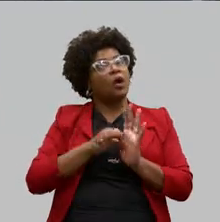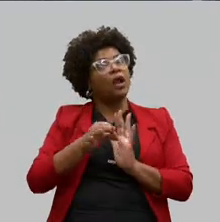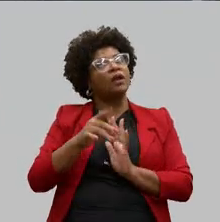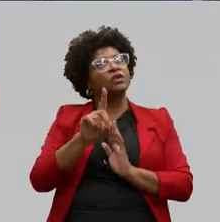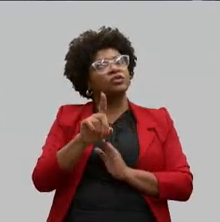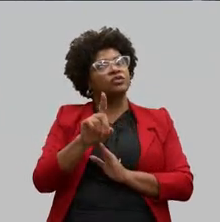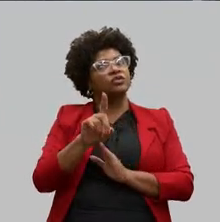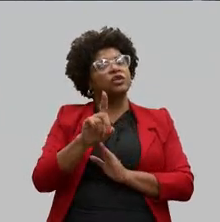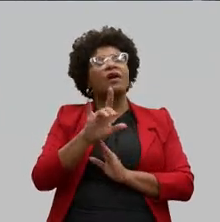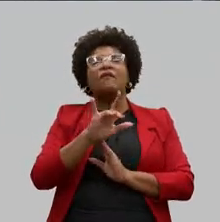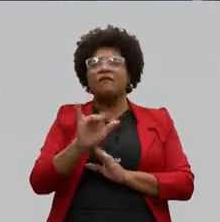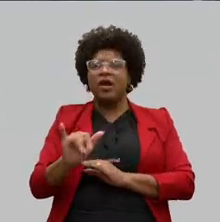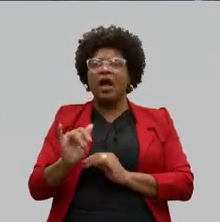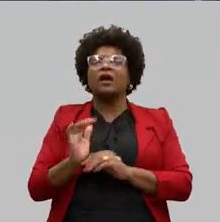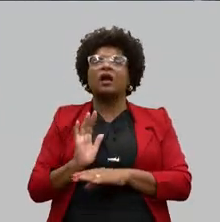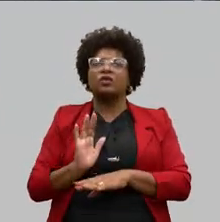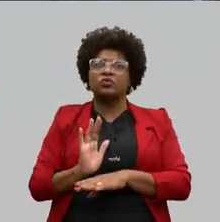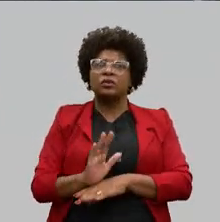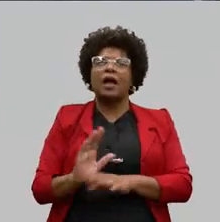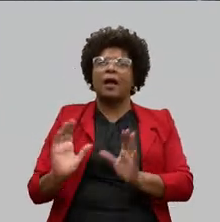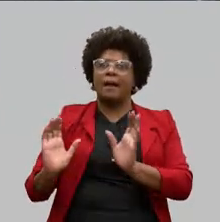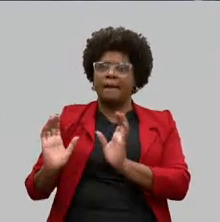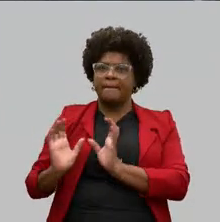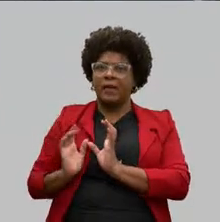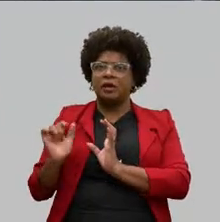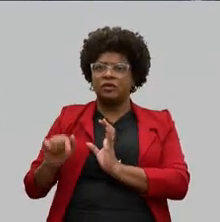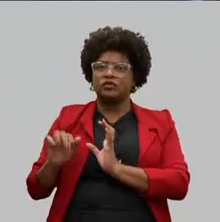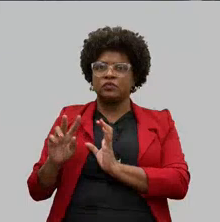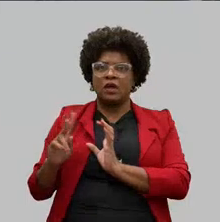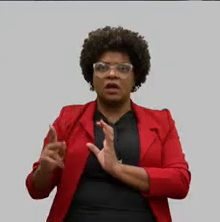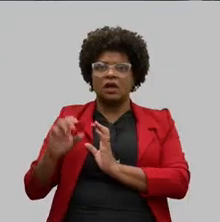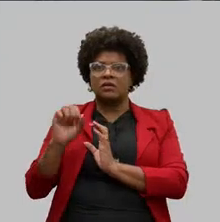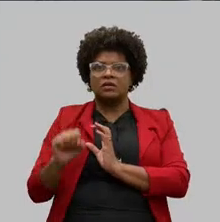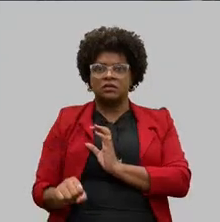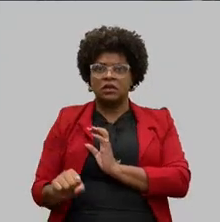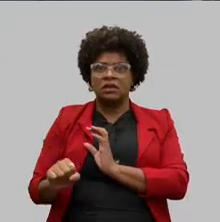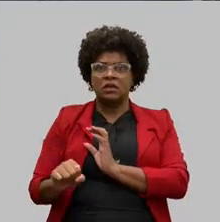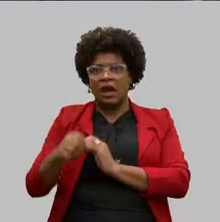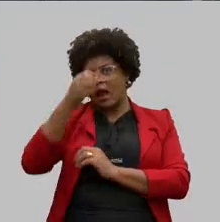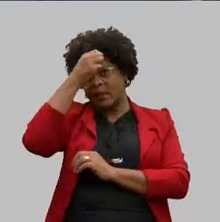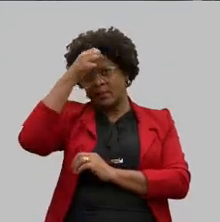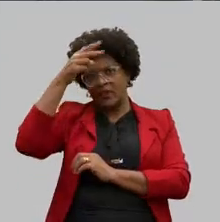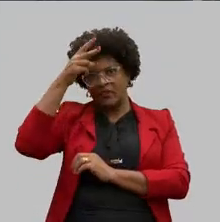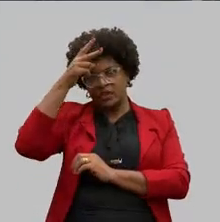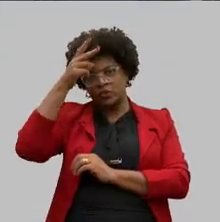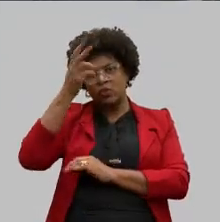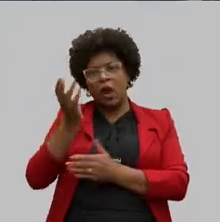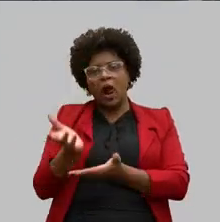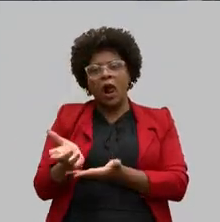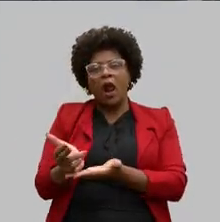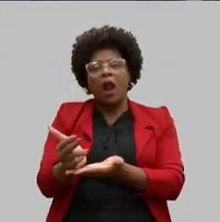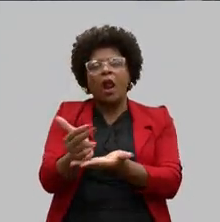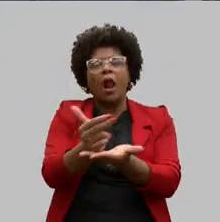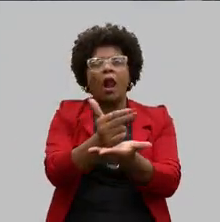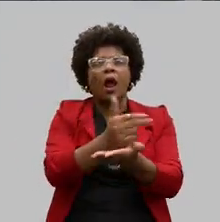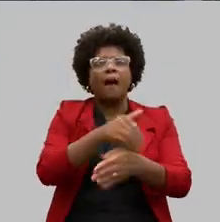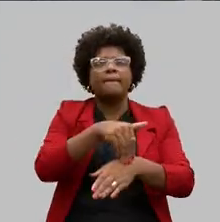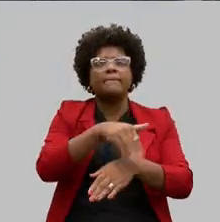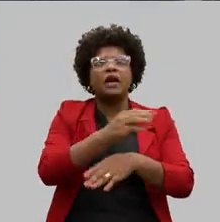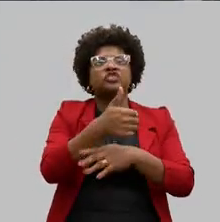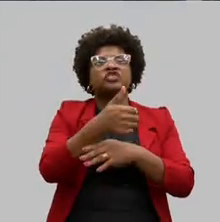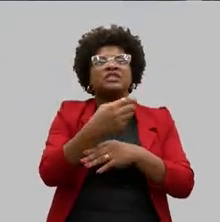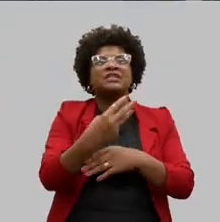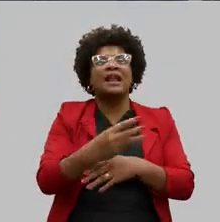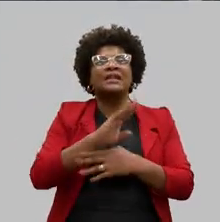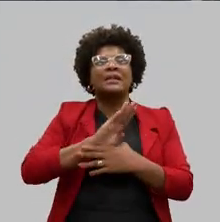pai de Belo Horizonte Sim nós precisamos de vocês uma Prefeitura que arrecada mais de 13 bilhões de reais anuais ela